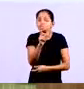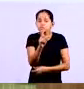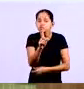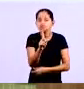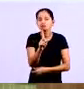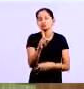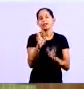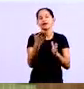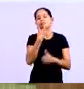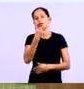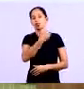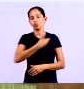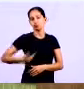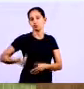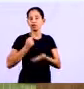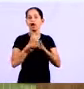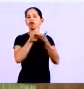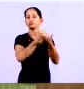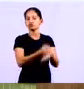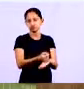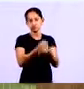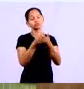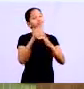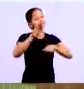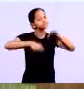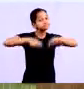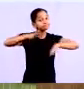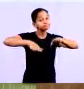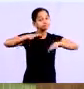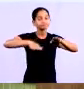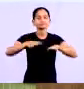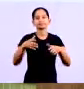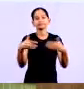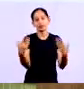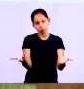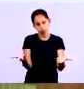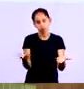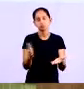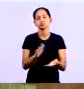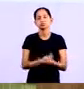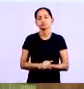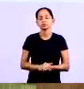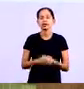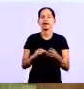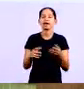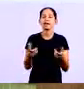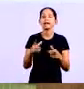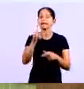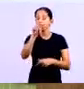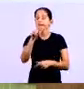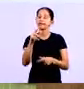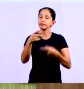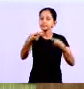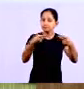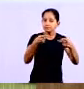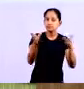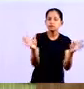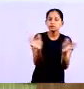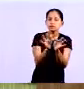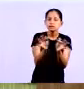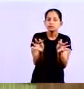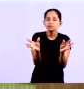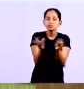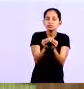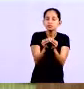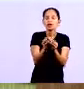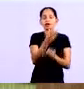o governo das empresas que tem um faturamento de X para baixo, ele aceita o lucro presumido. Então, o presumido é isso, é assim, simplifica a vida